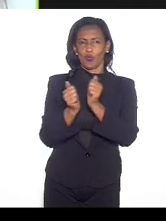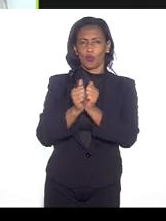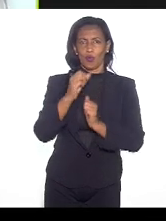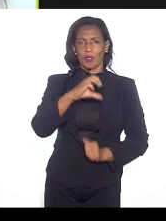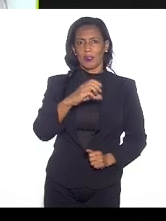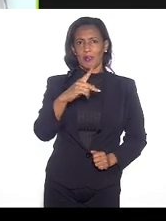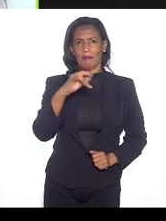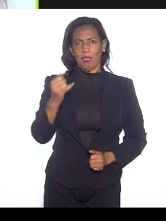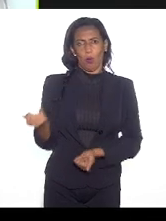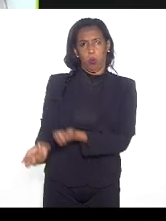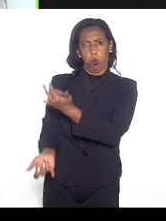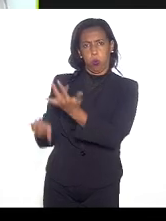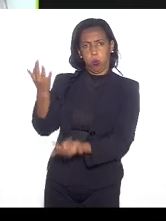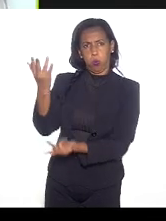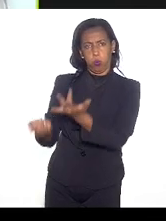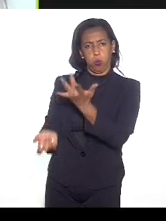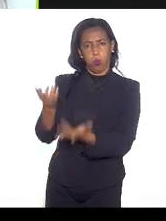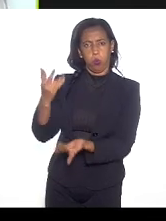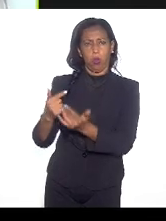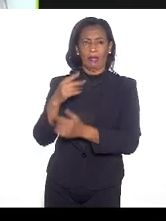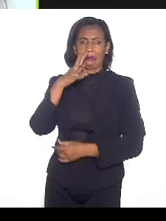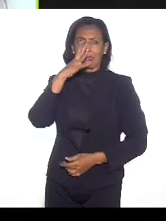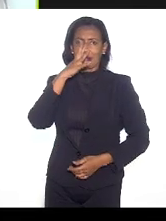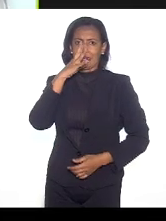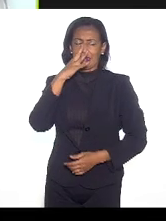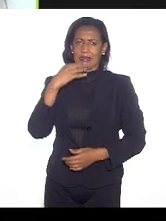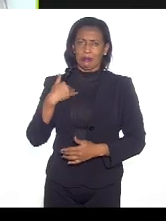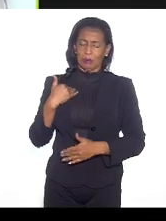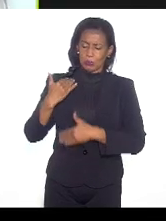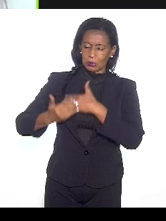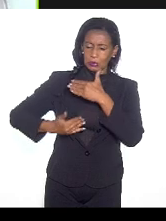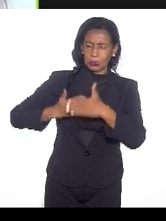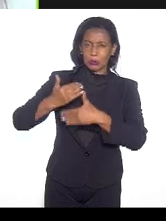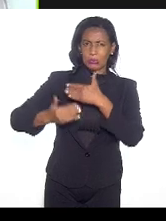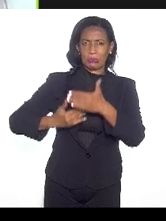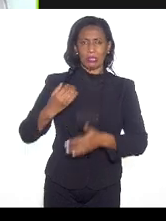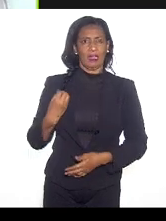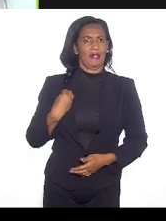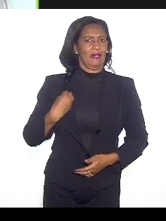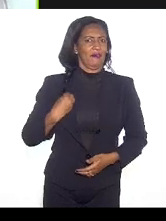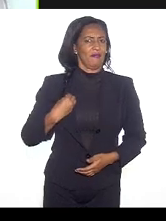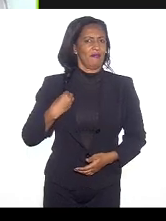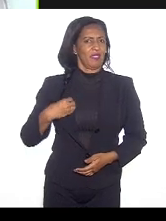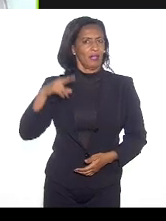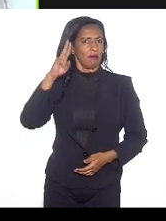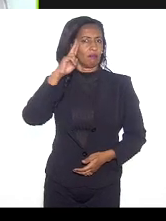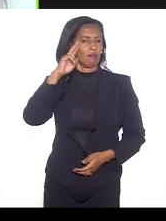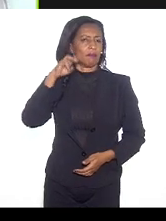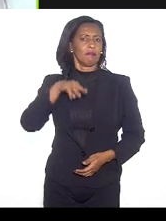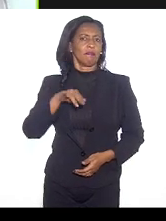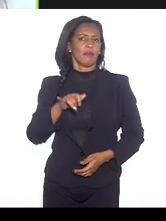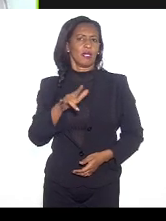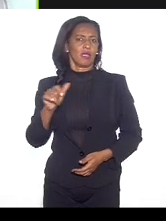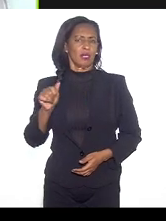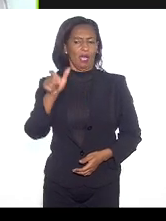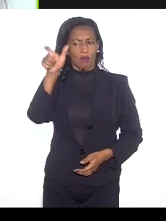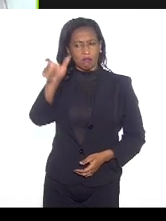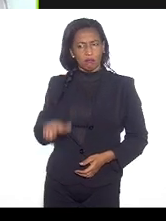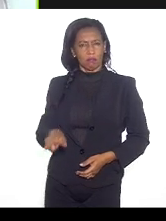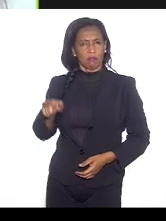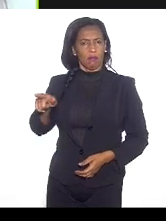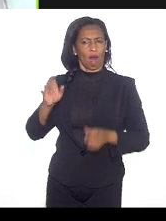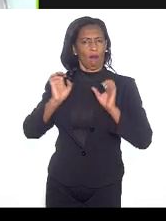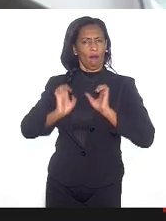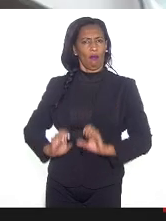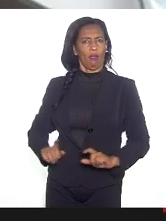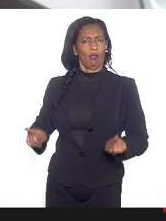dos incêndios e admiro a trajetória de Vossa Excelência na carreira militar e a conduta de Vossa Excelência também